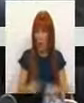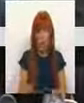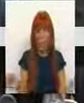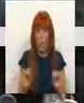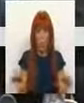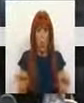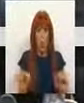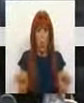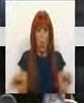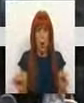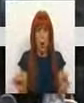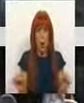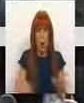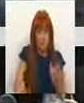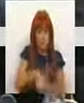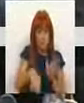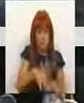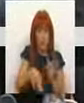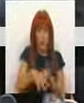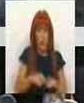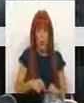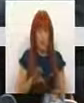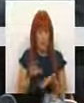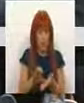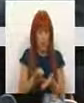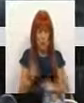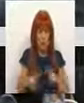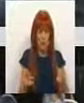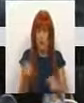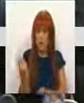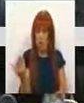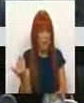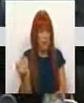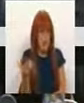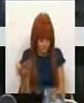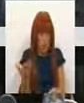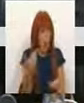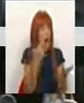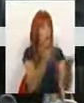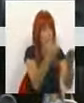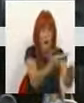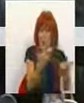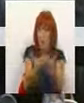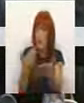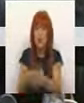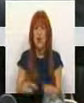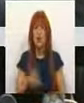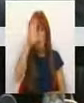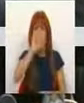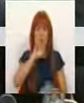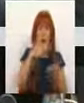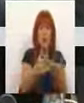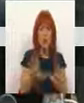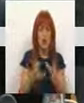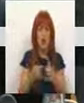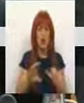há portarias com a dotação financeira e o dinheiro não chega a quem tem que chegar. Muito e esta obrigado, é uma forma deputado. De o Estado poder ajudar os